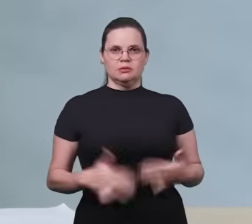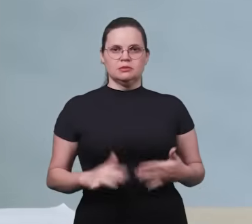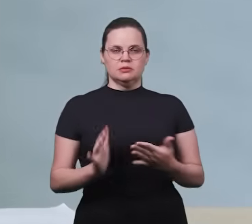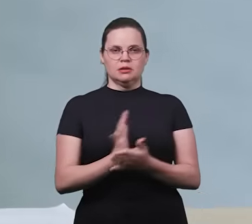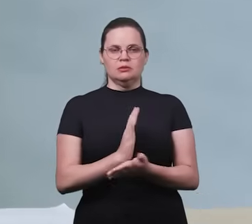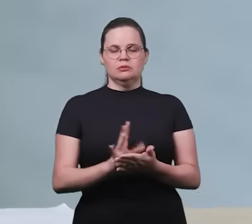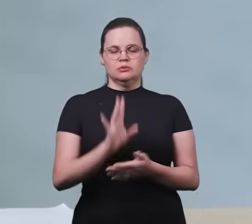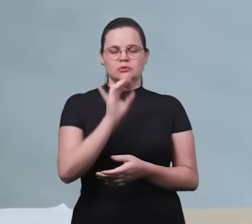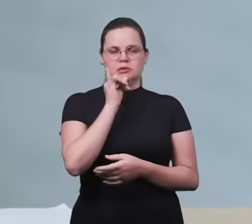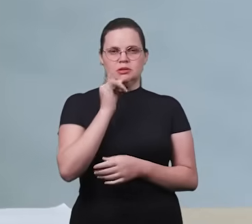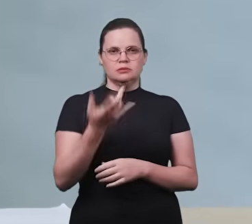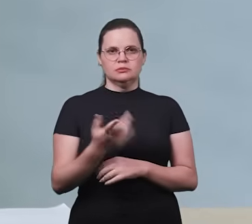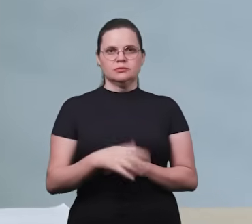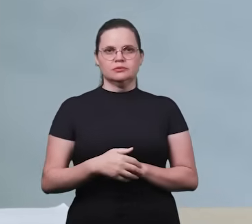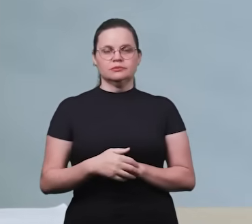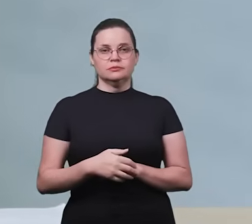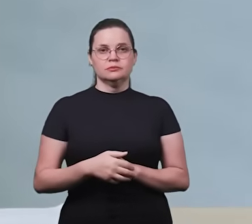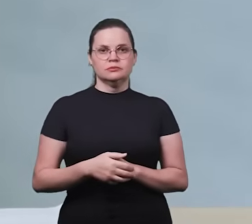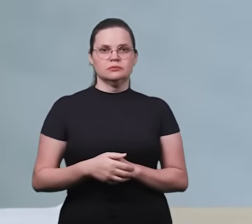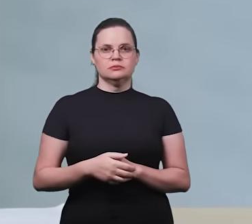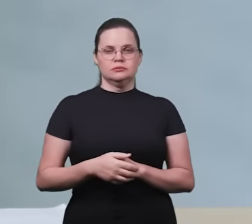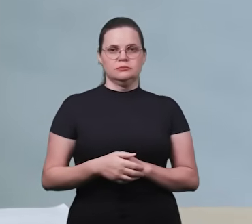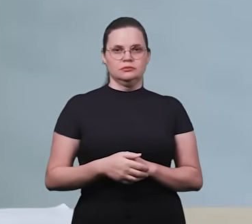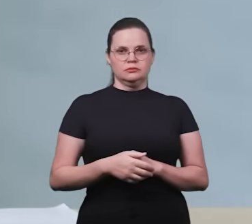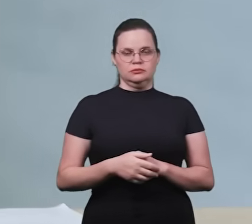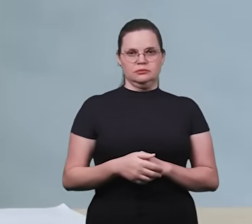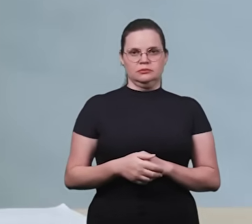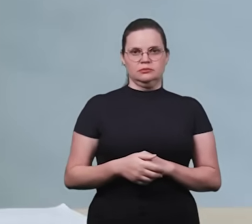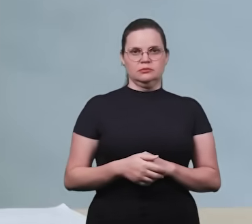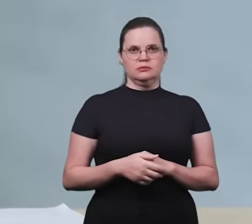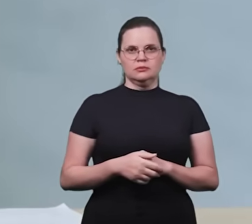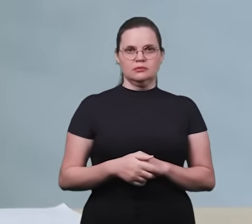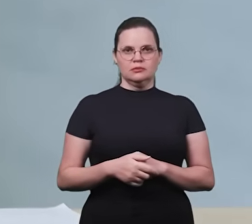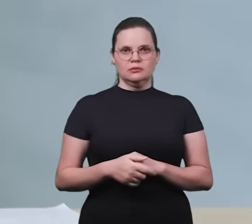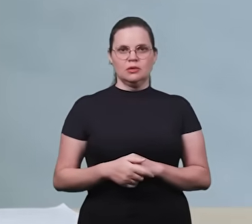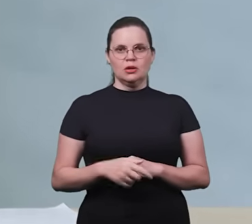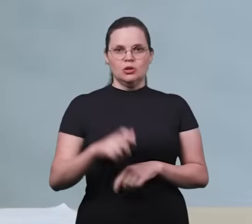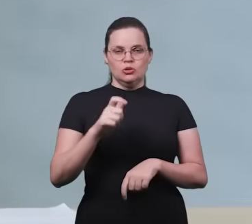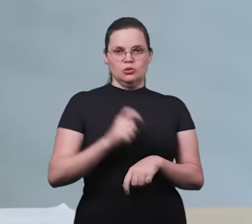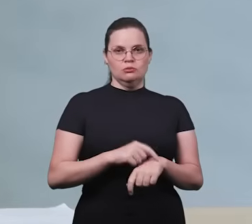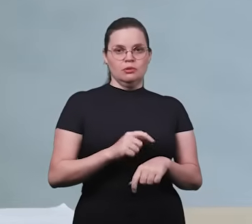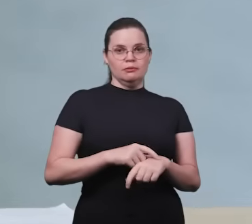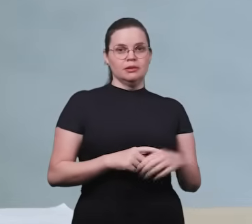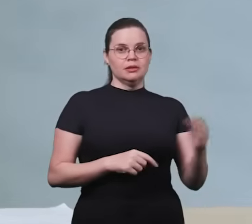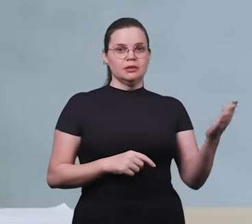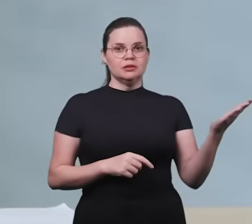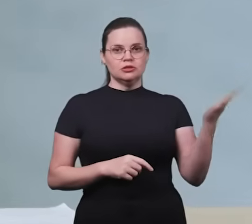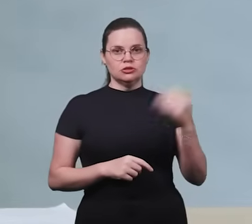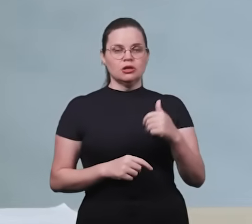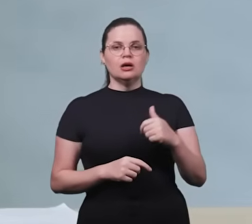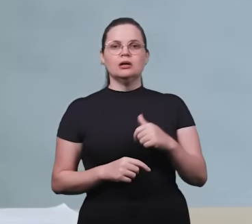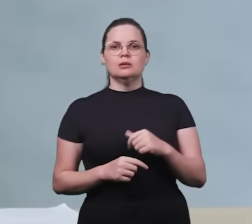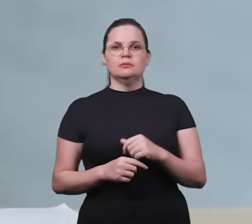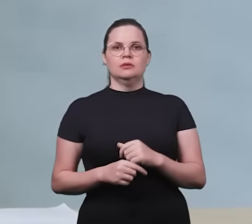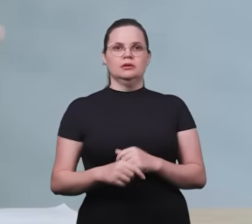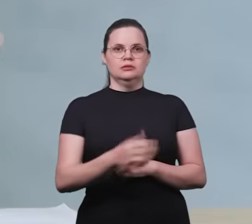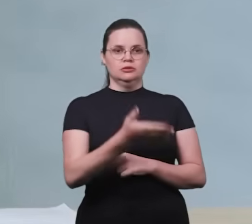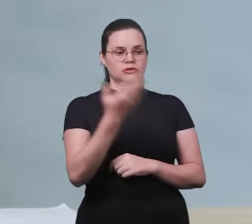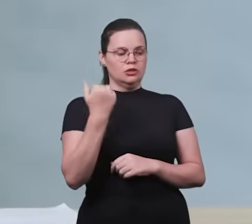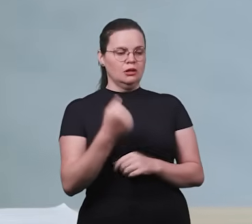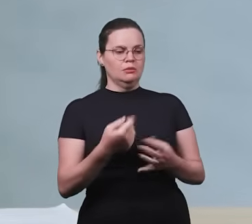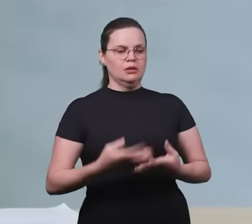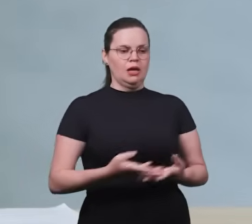pastor Marcos? Por exemplo, o chamado para romper com as redes, lá em Marcos 1,17, né? A